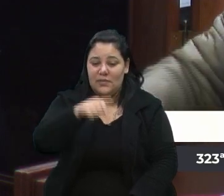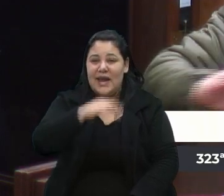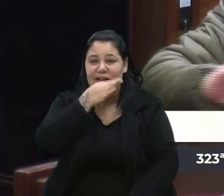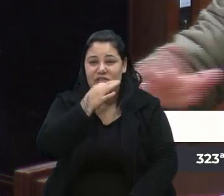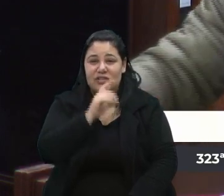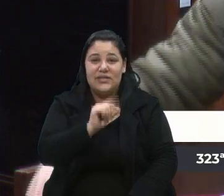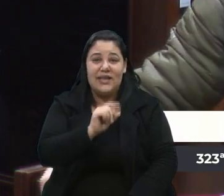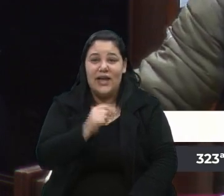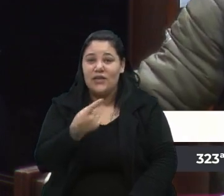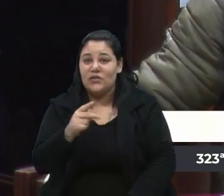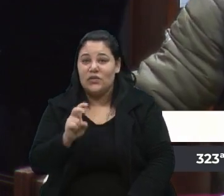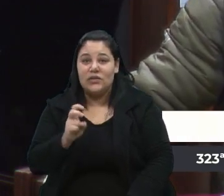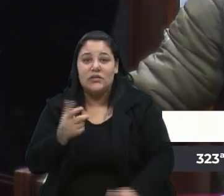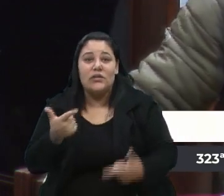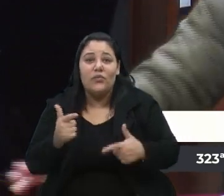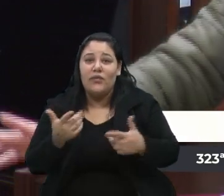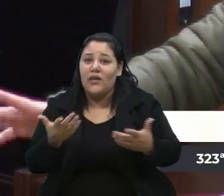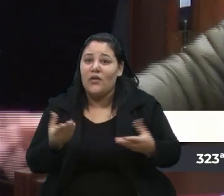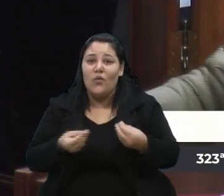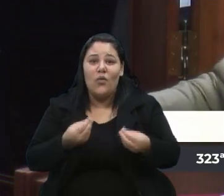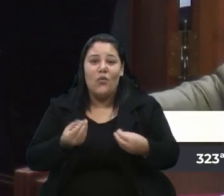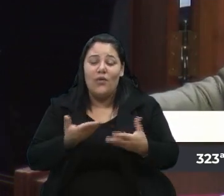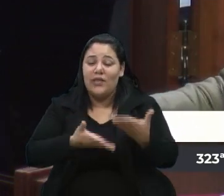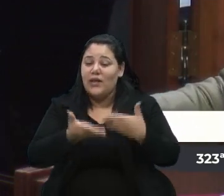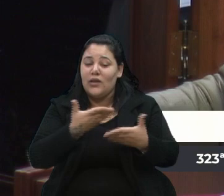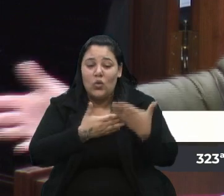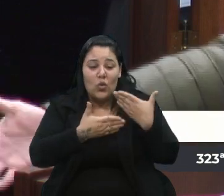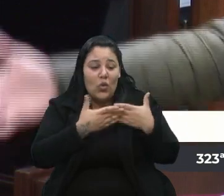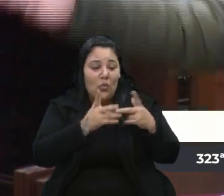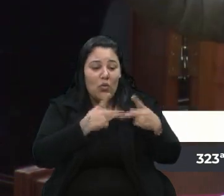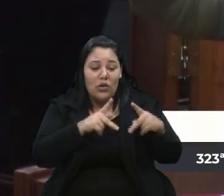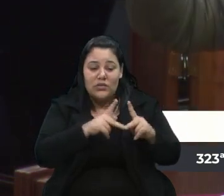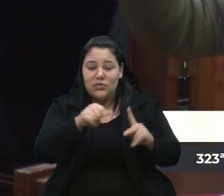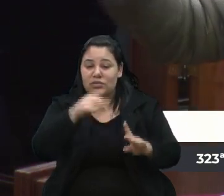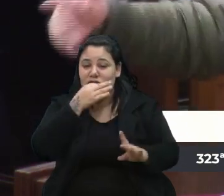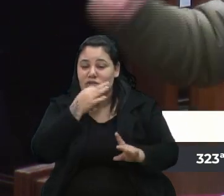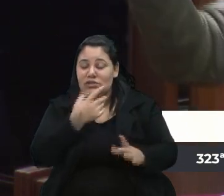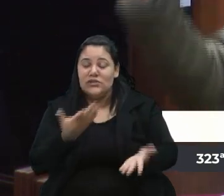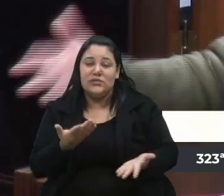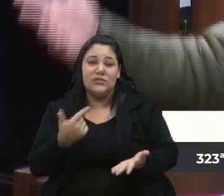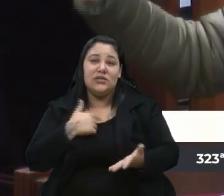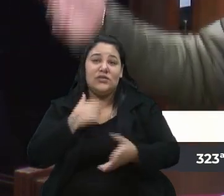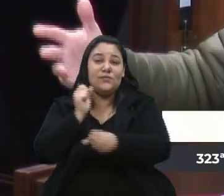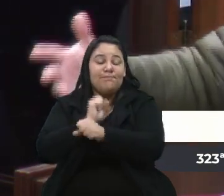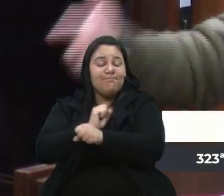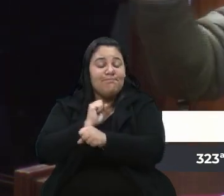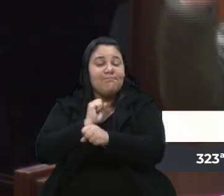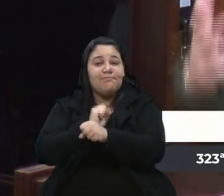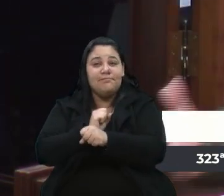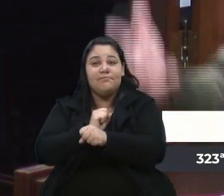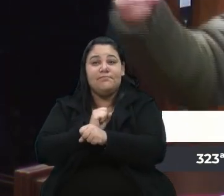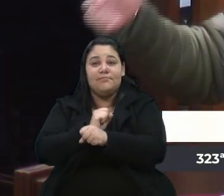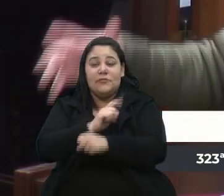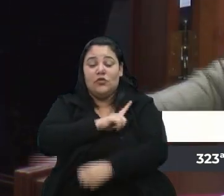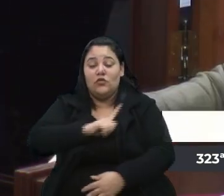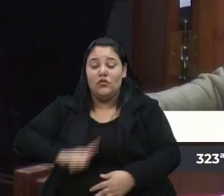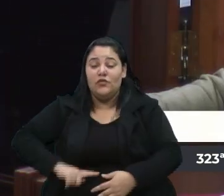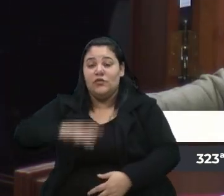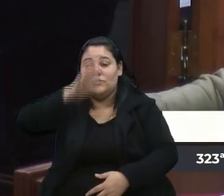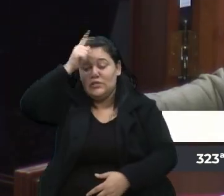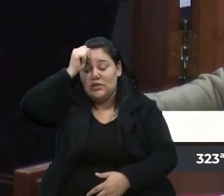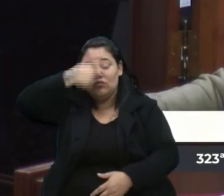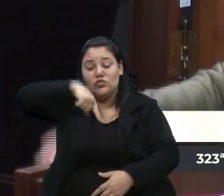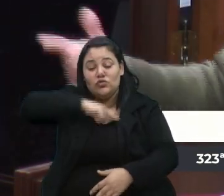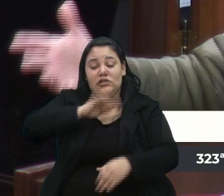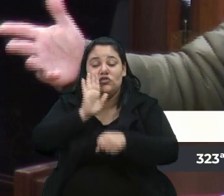não tem condições não tem condições eu espero que o governo inclusive o governo Municipal nos auxilia nessa pauta